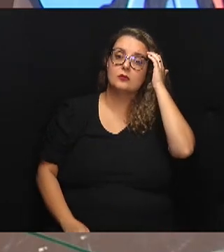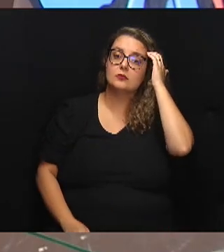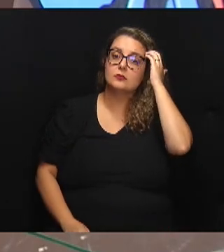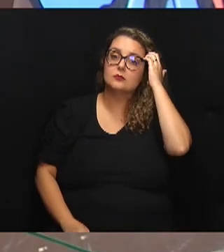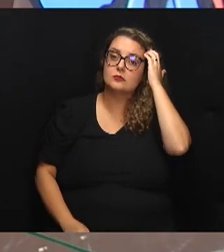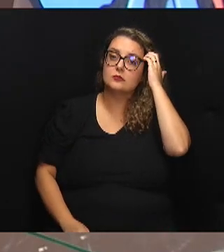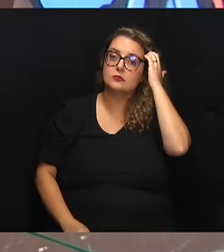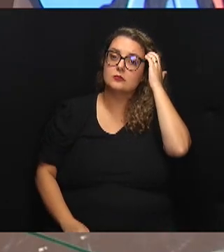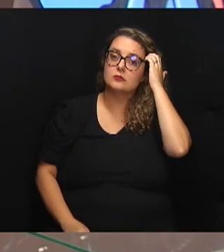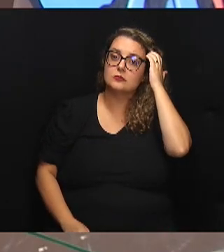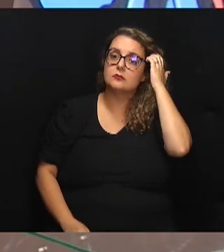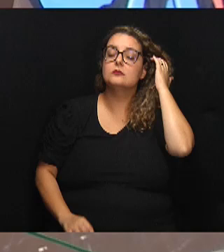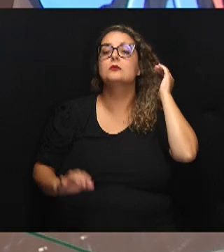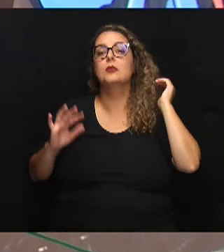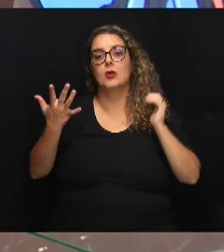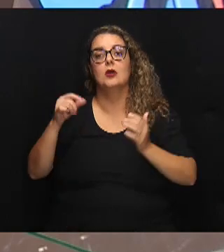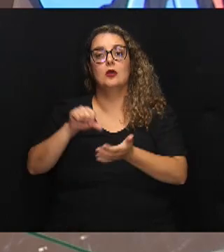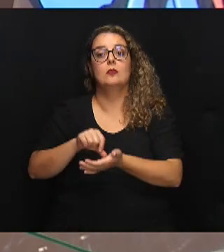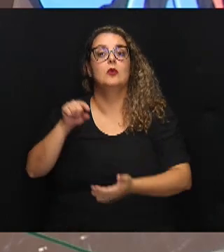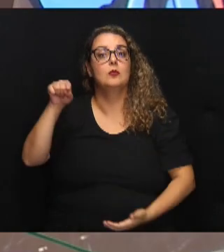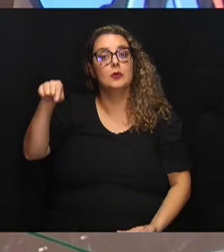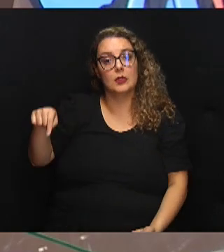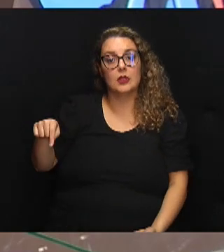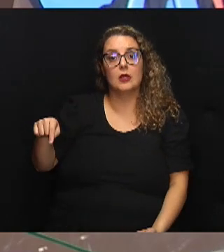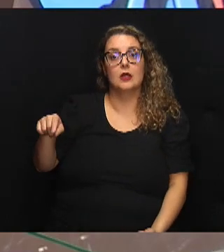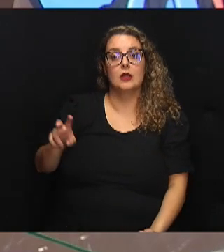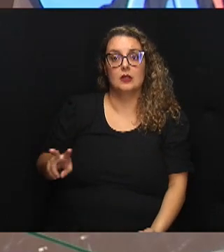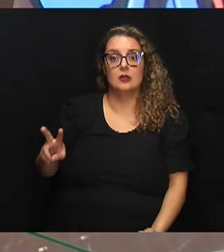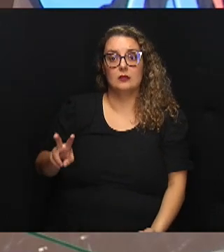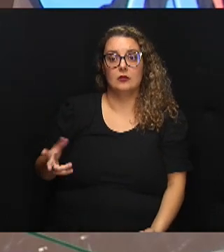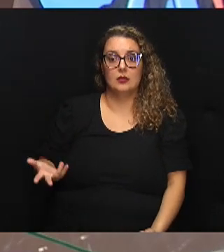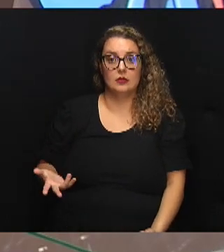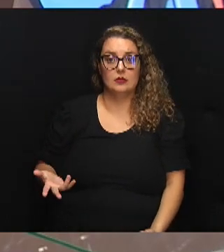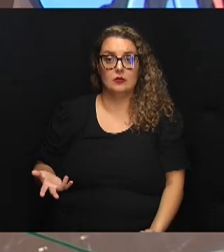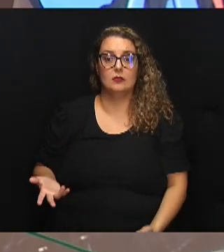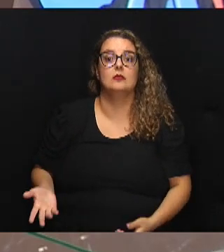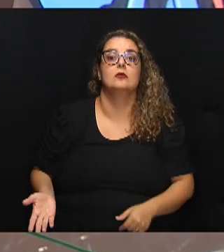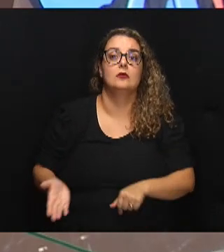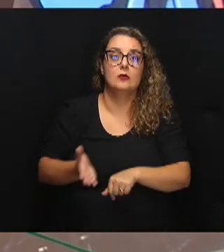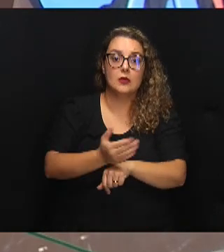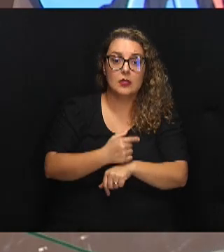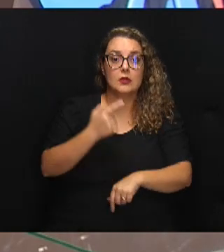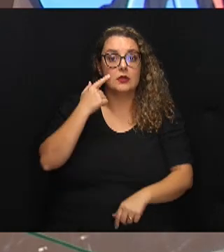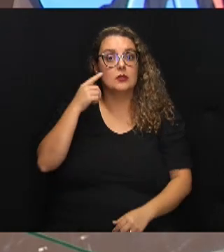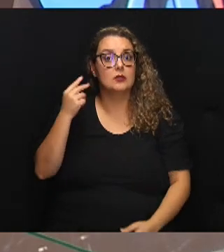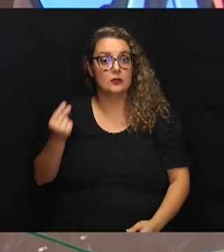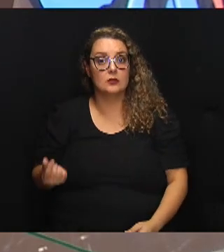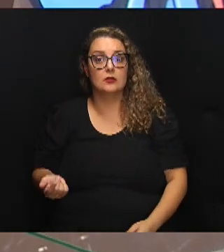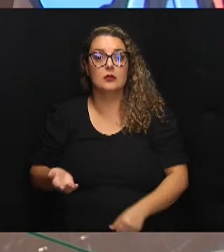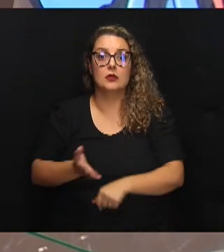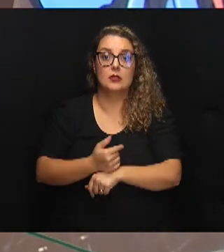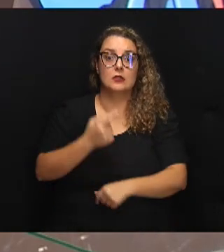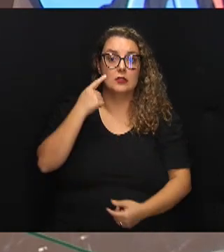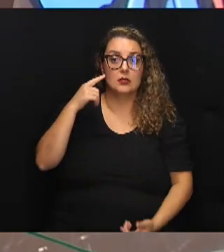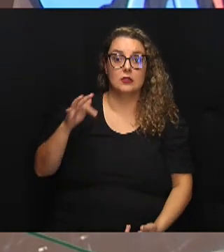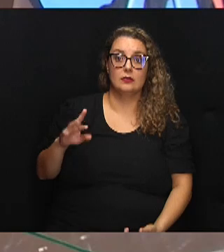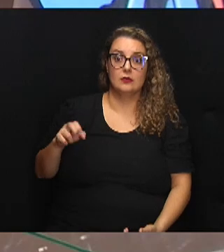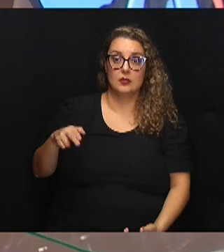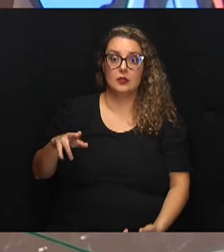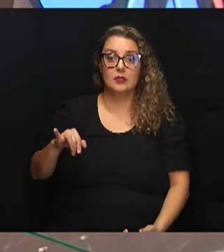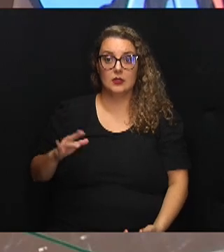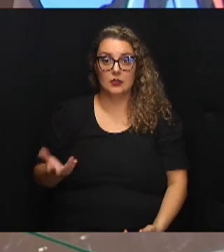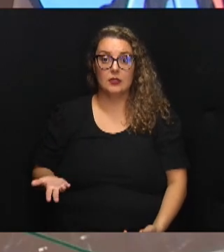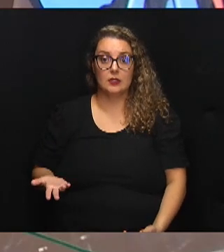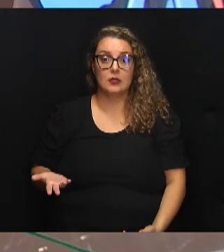a oportunidade de abrir uma unidade. Foi antes de ter a ideia de franquia, mas foi a partir